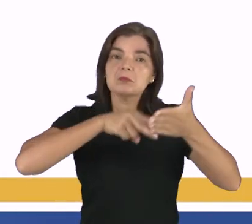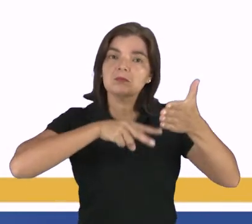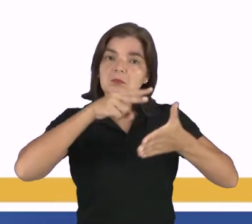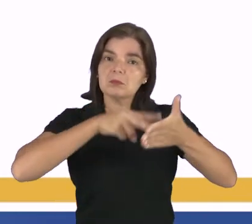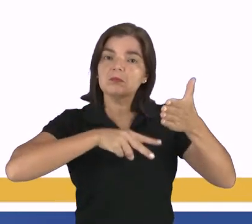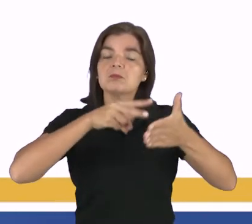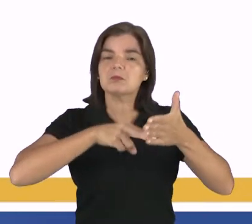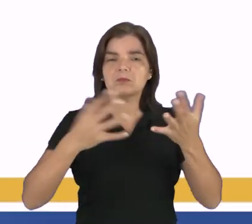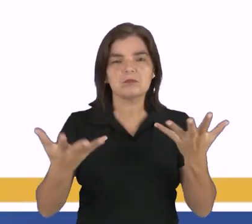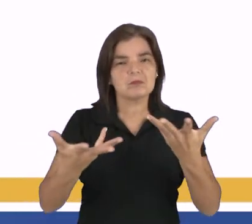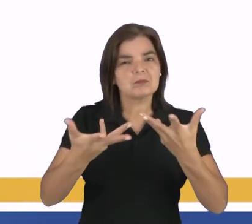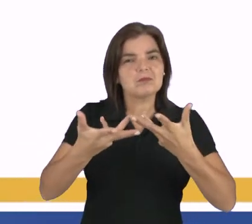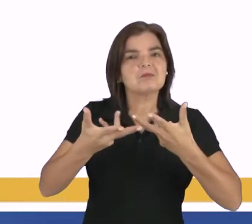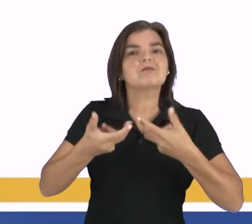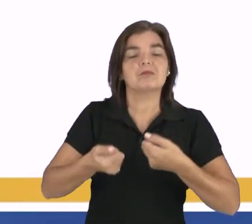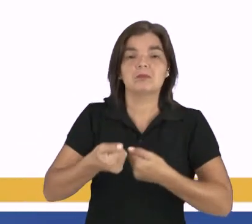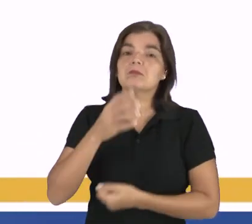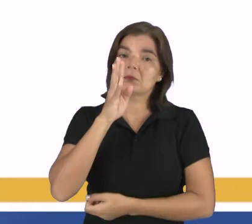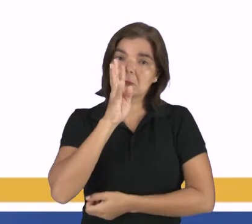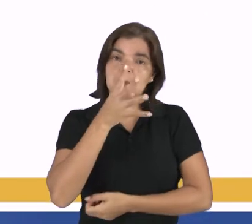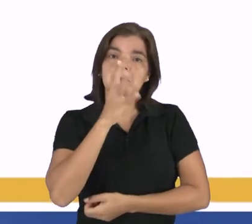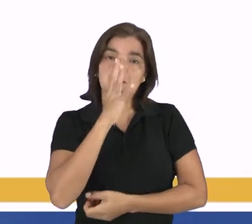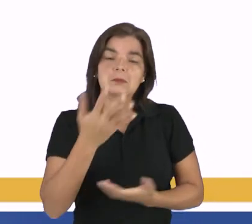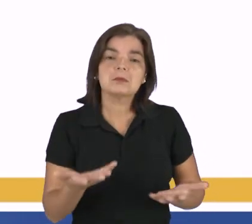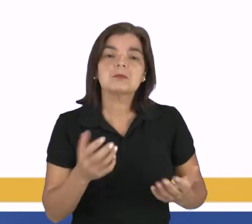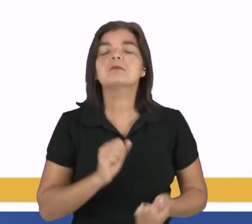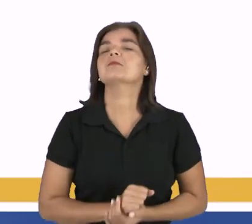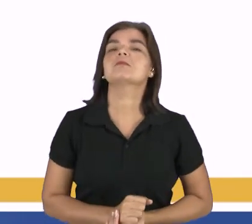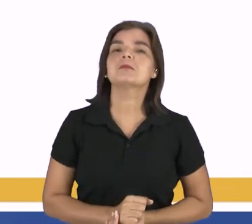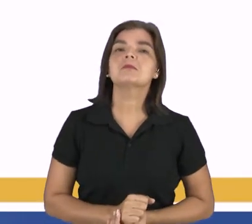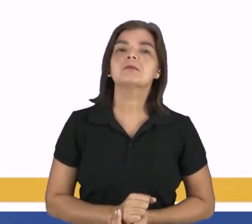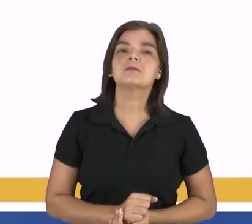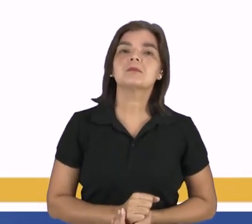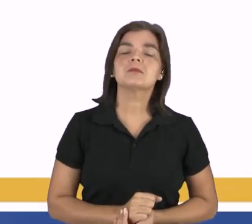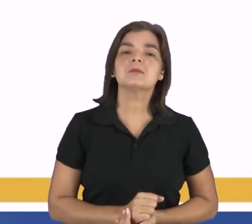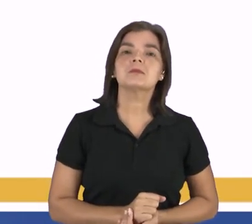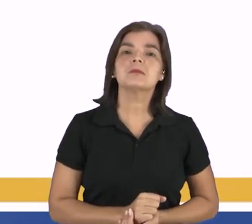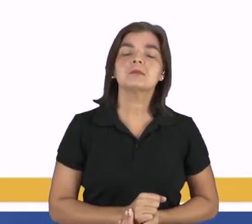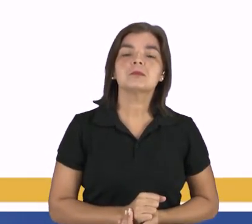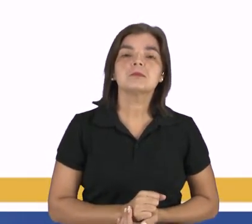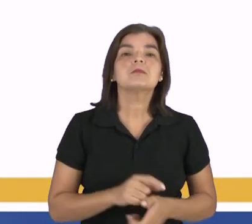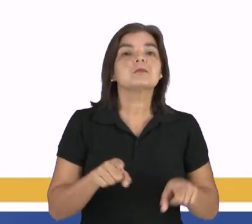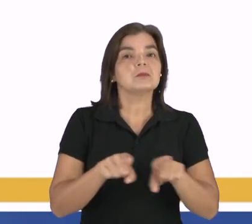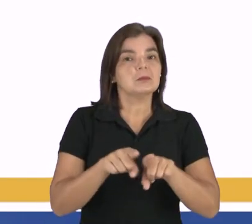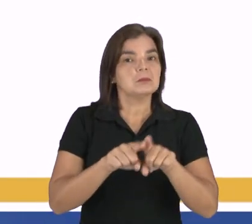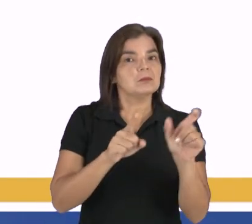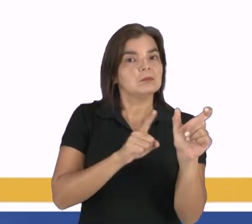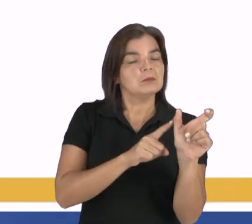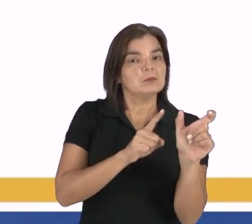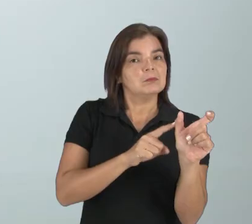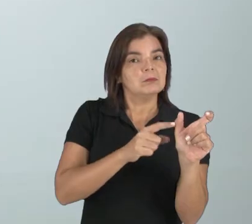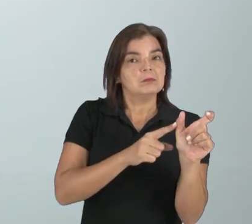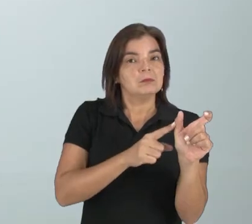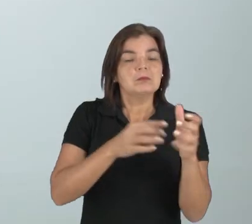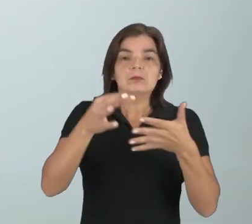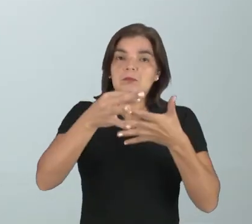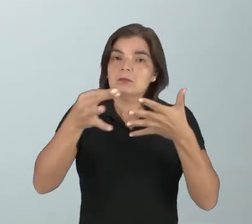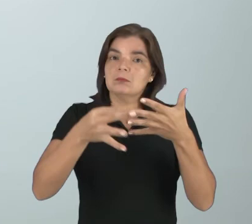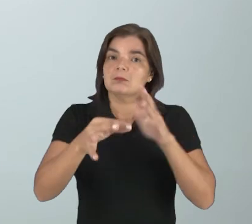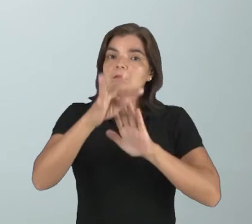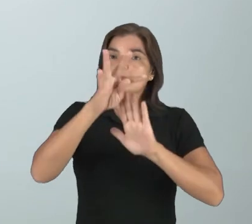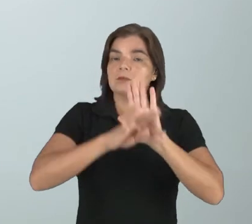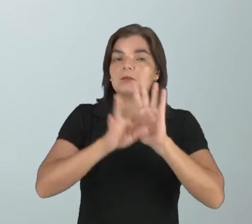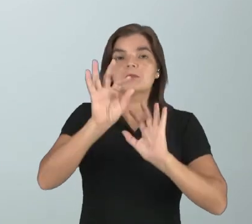leitores proficientes e bastante críticos, esse caminho, né, para os elementos do texto